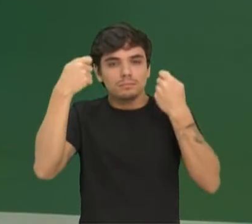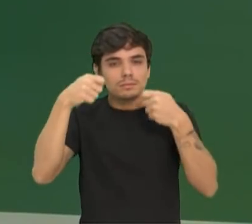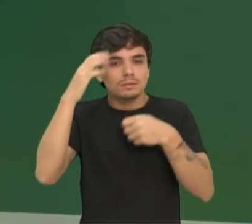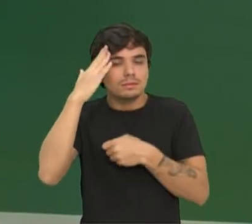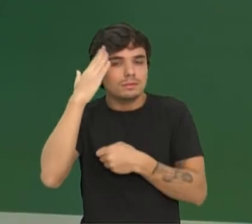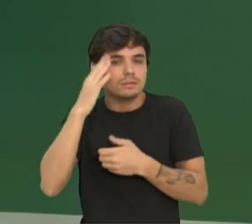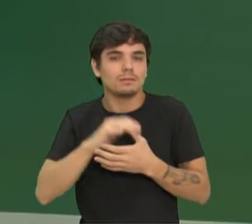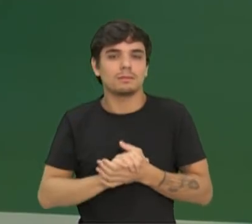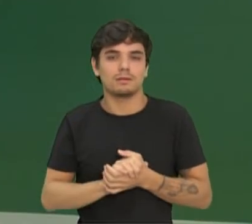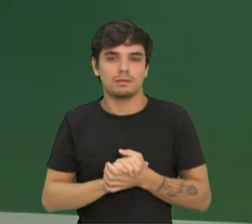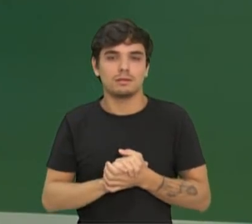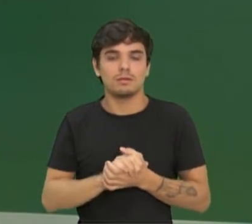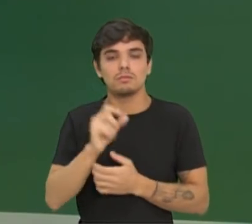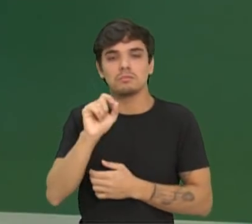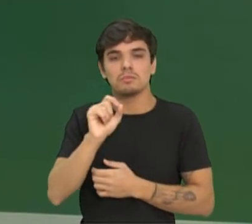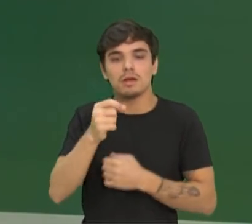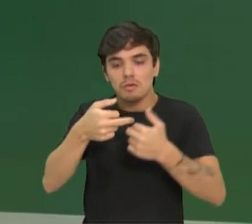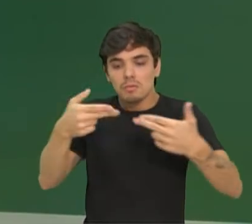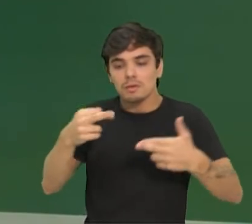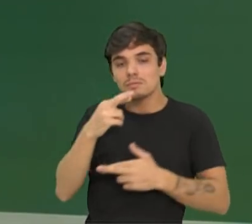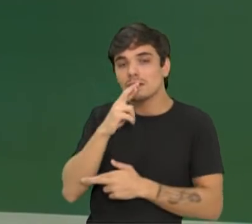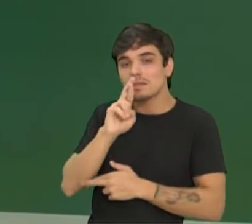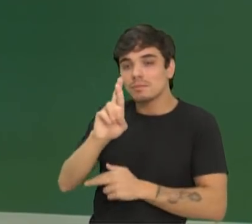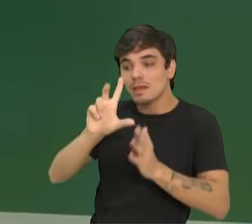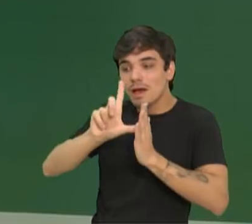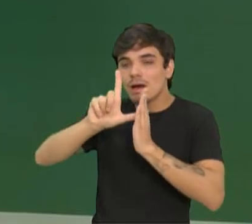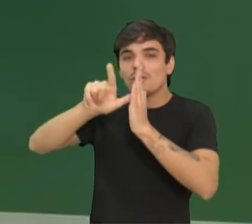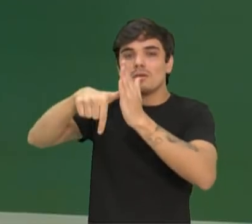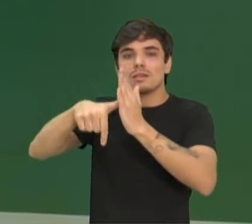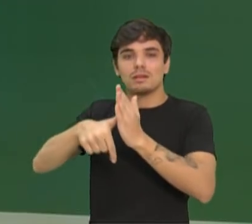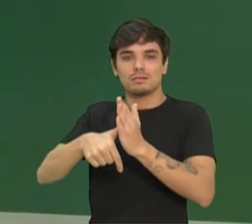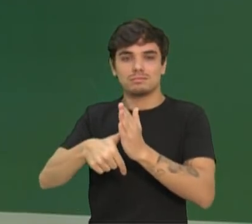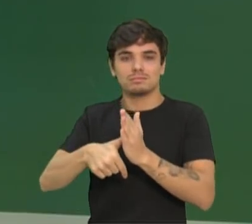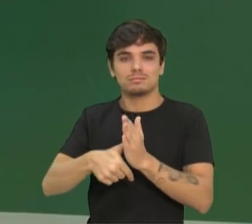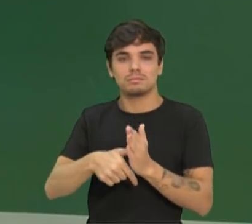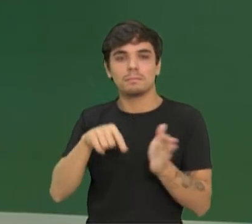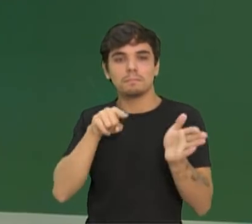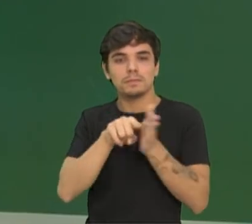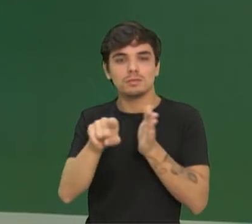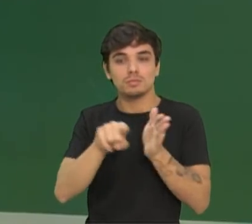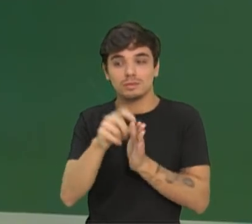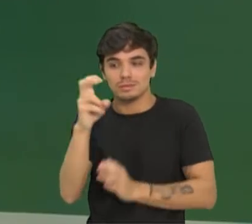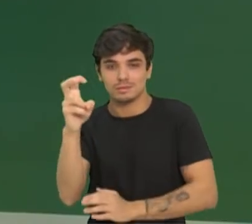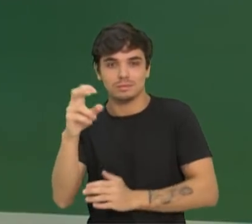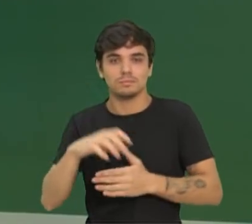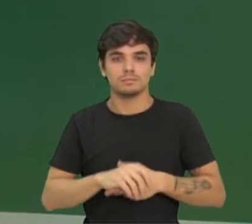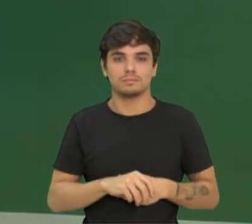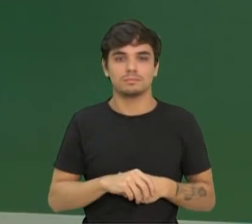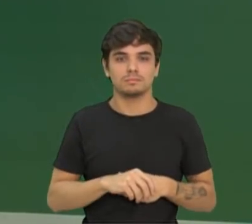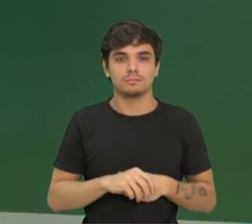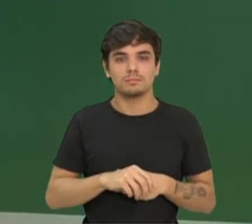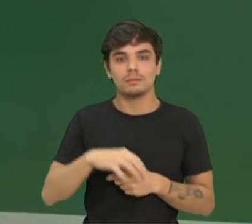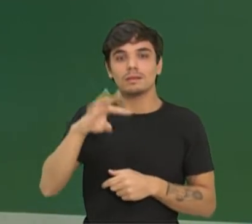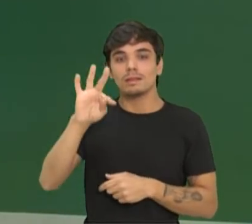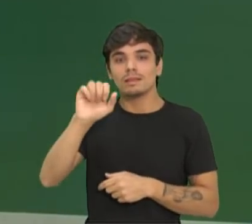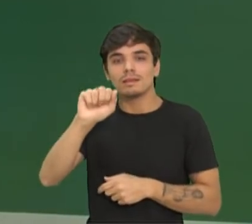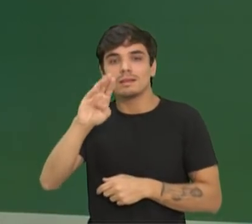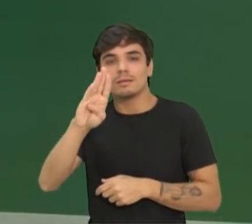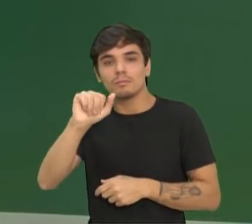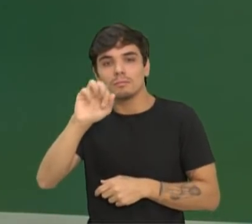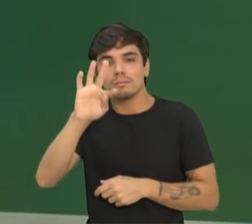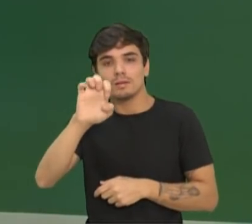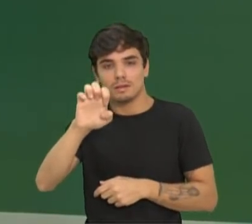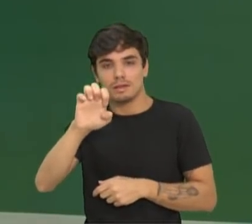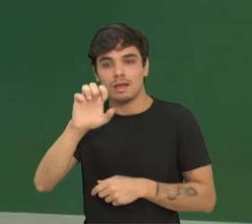algo disso para responder a nossa próxima pergunta, a de número 5. Taubaté, Lúcia,